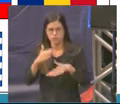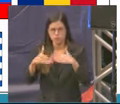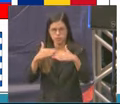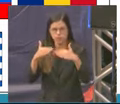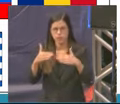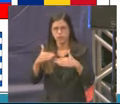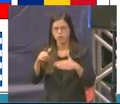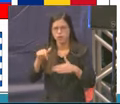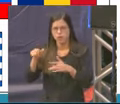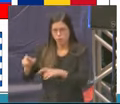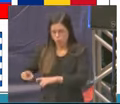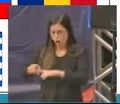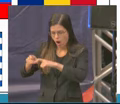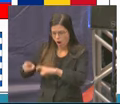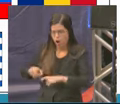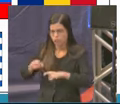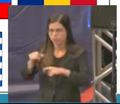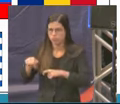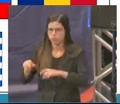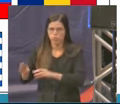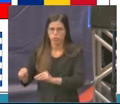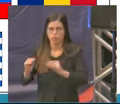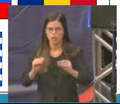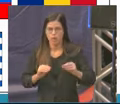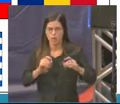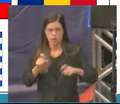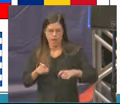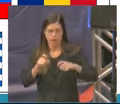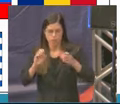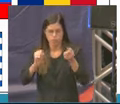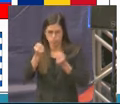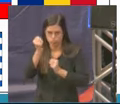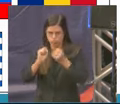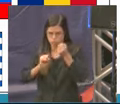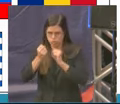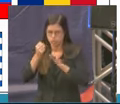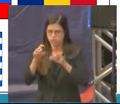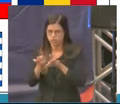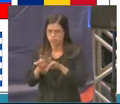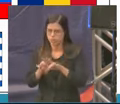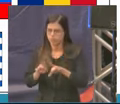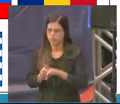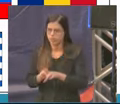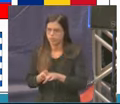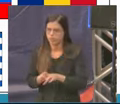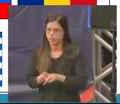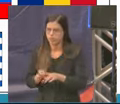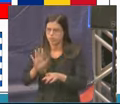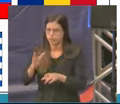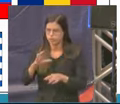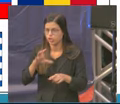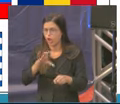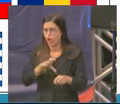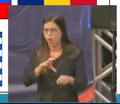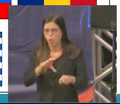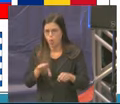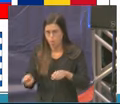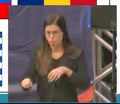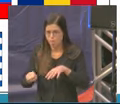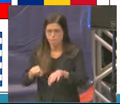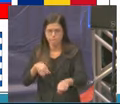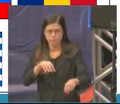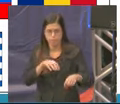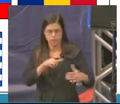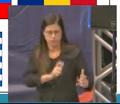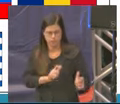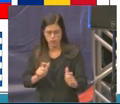do agronegócio para a agroindústria, que é um caminho inevitável. À medida que você ocupou já todas as terras, já produziu mais nas terras